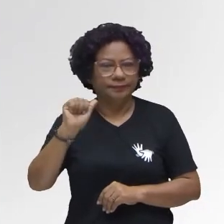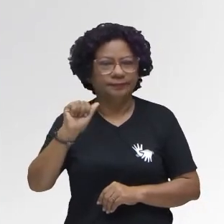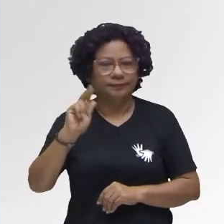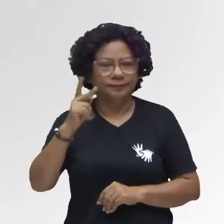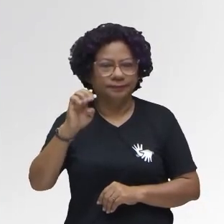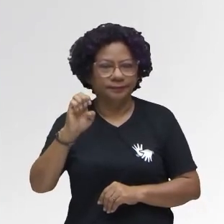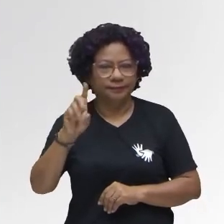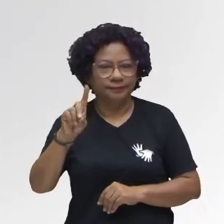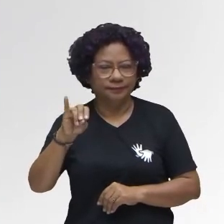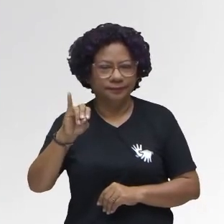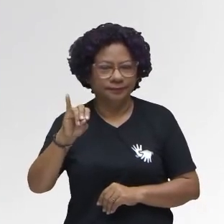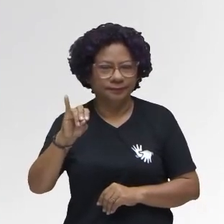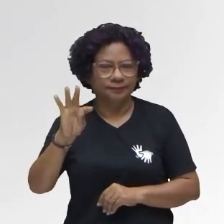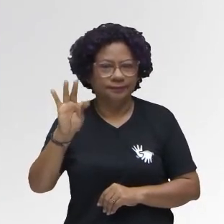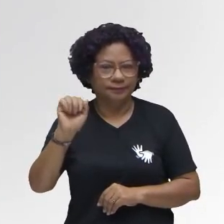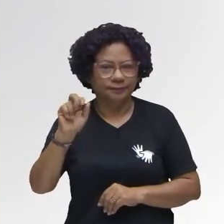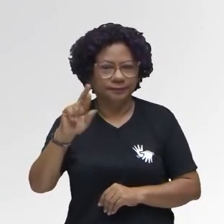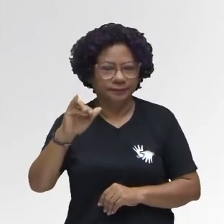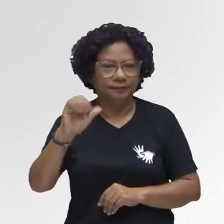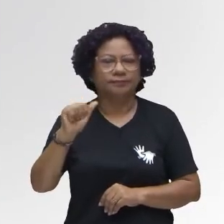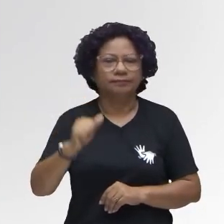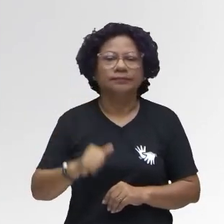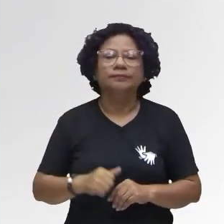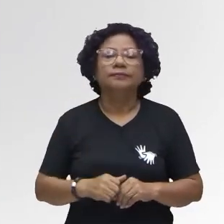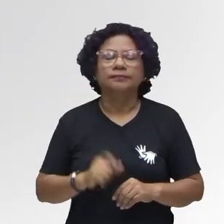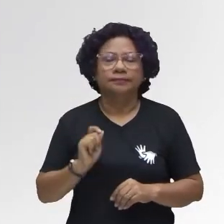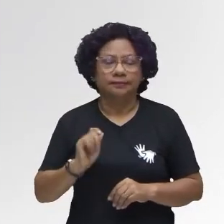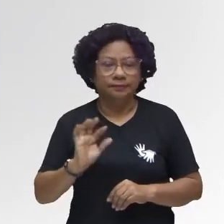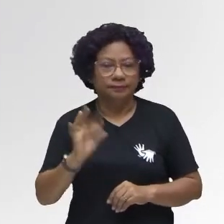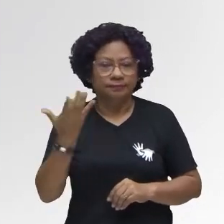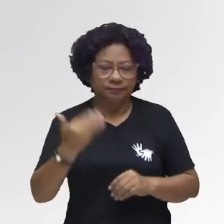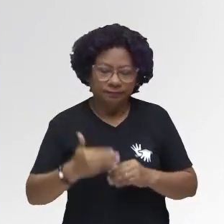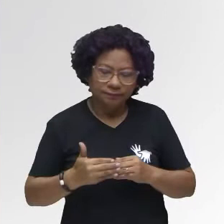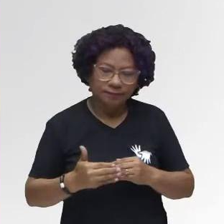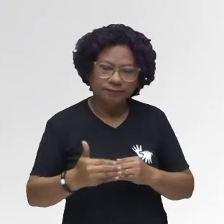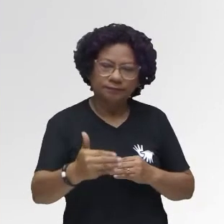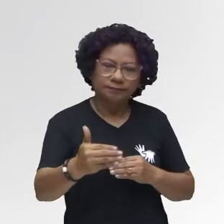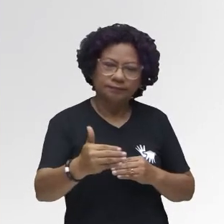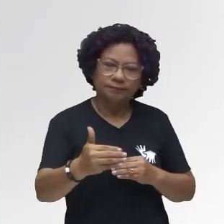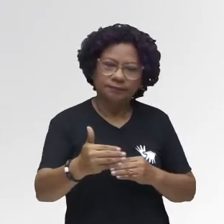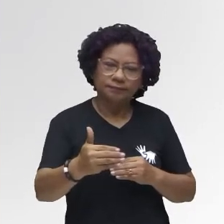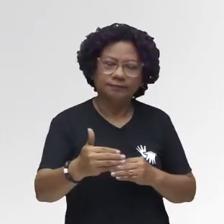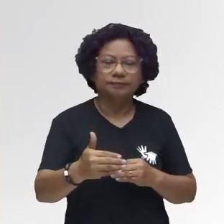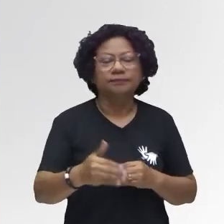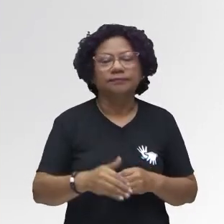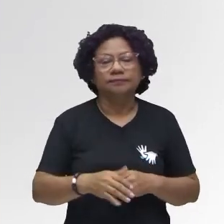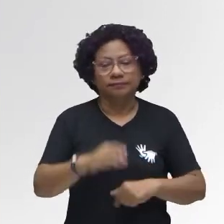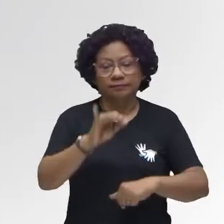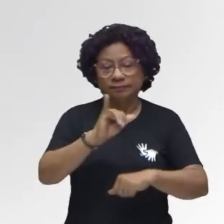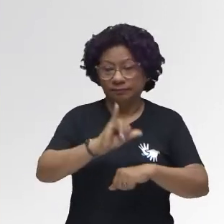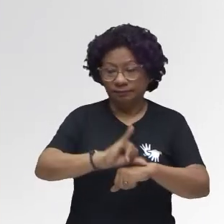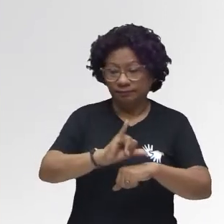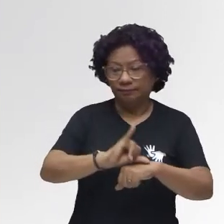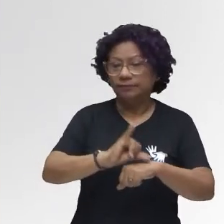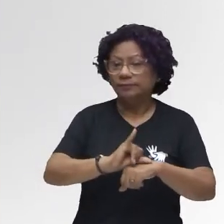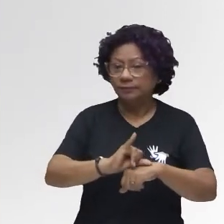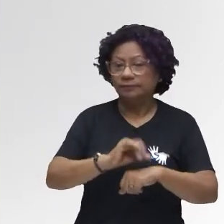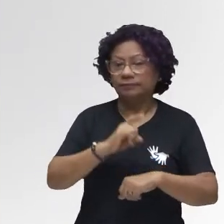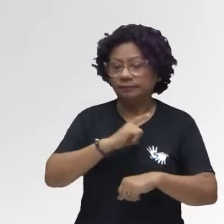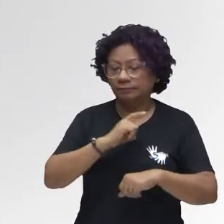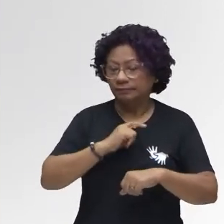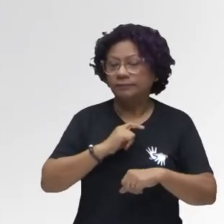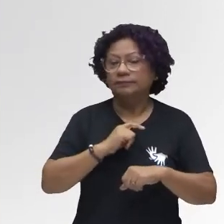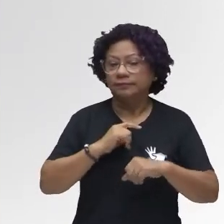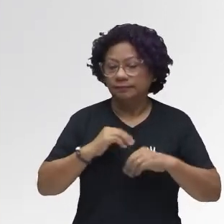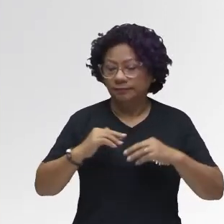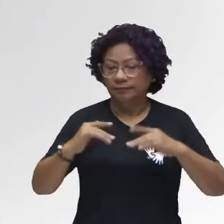ciclo econômico, e ao longo, né, do litoral brasileiro, que ele foi sendo colocado, as grandes fazendas de